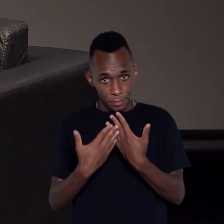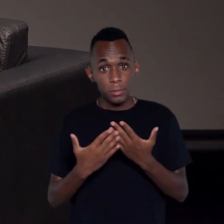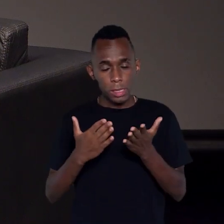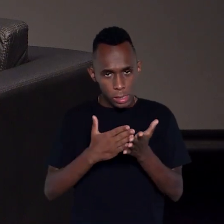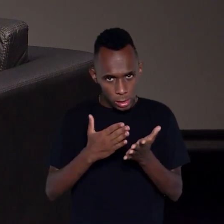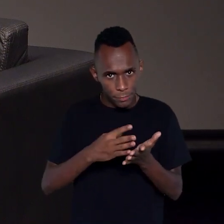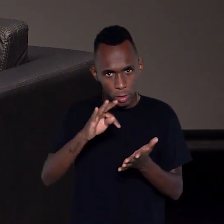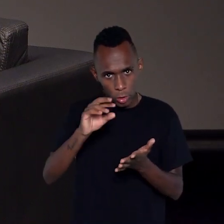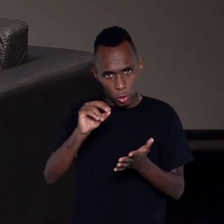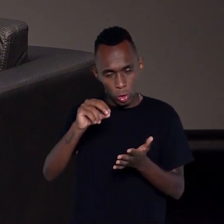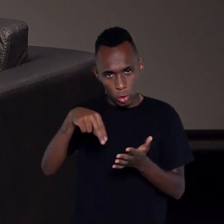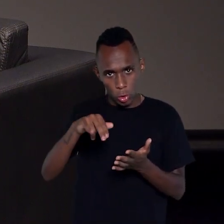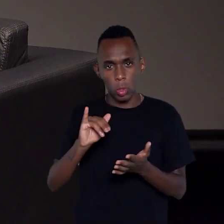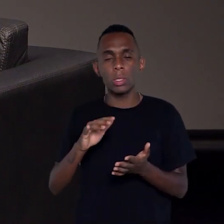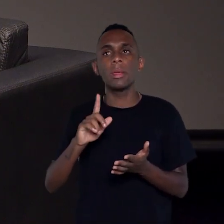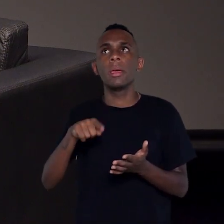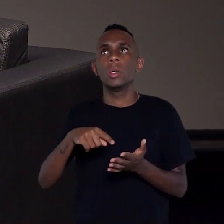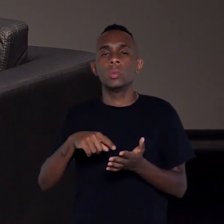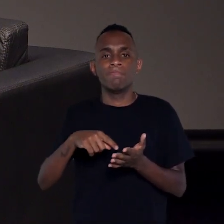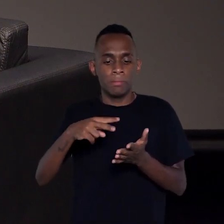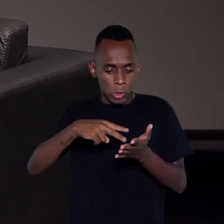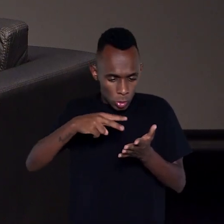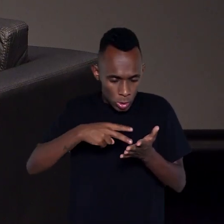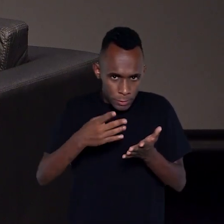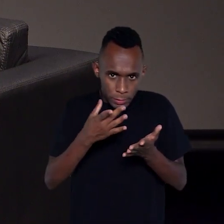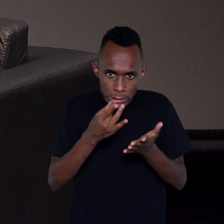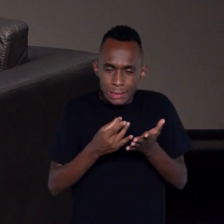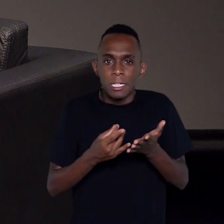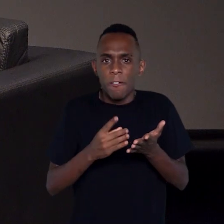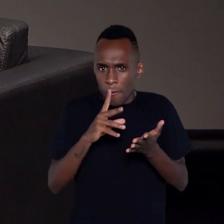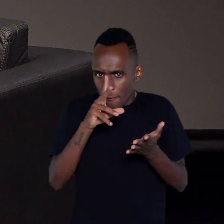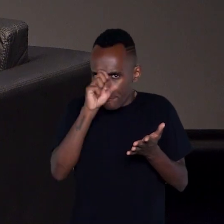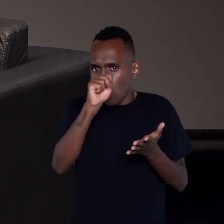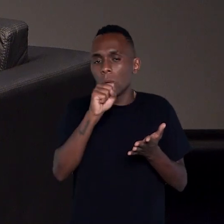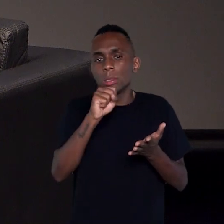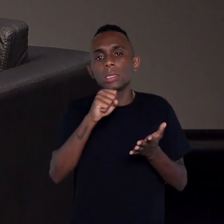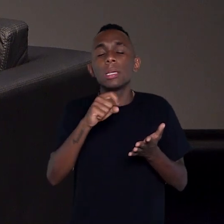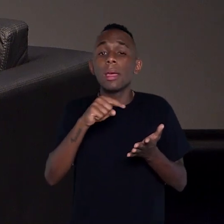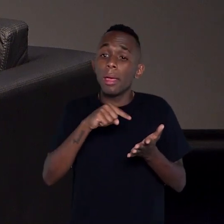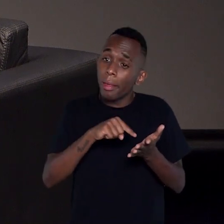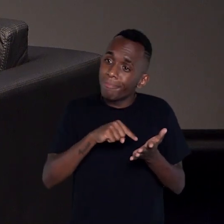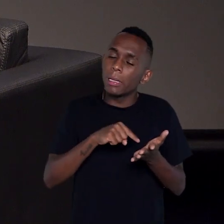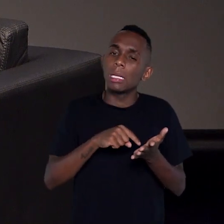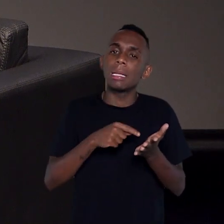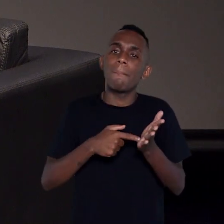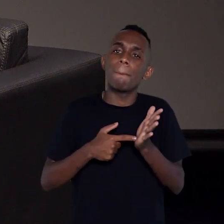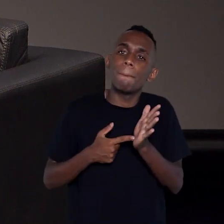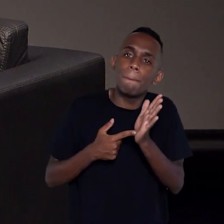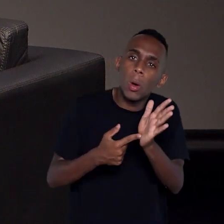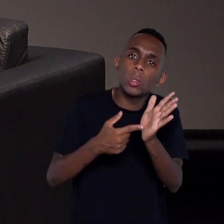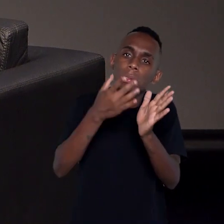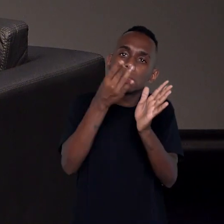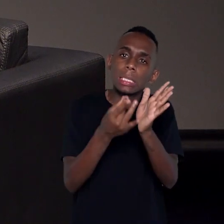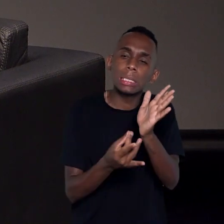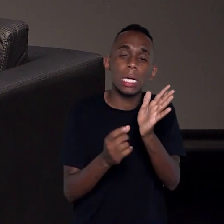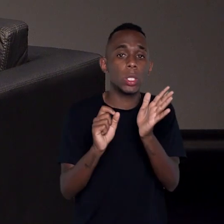nesse livro, que é um livro muito forte, um livro assim, maravilhoso, ela também entrega um pouco